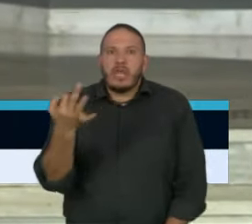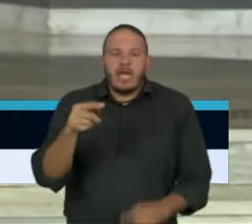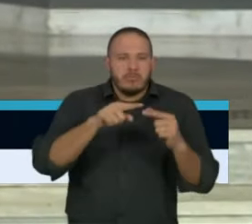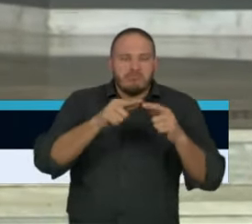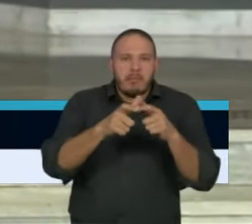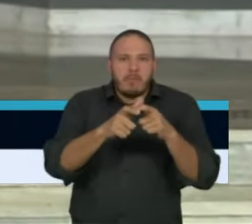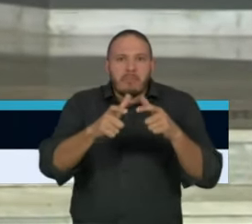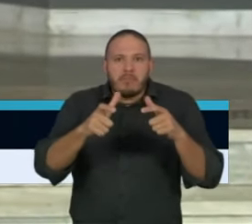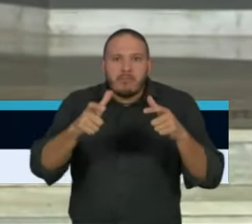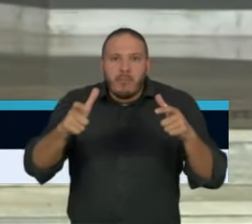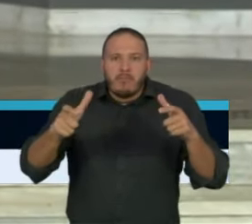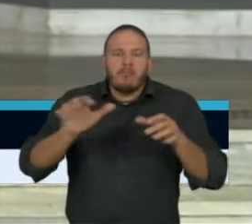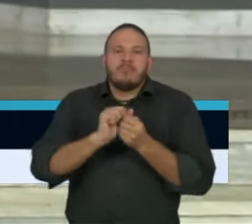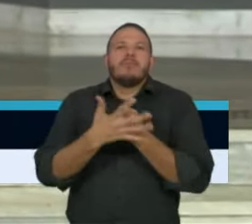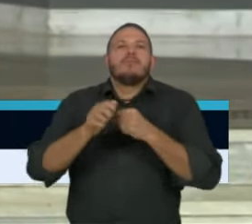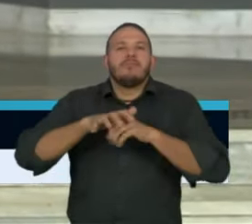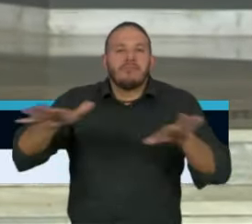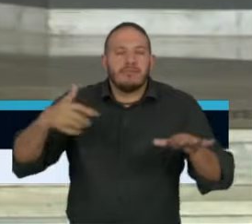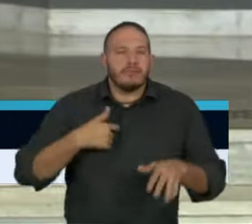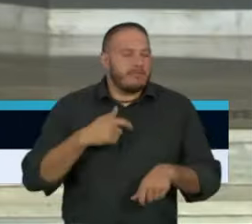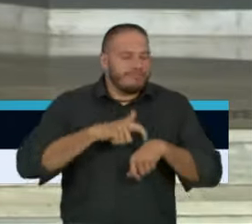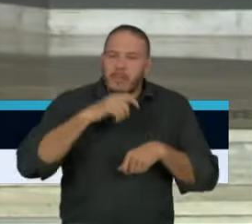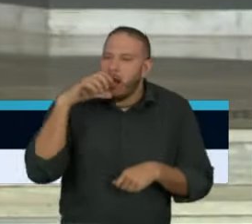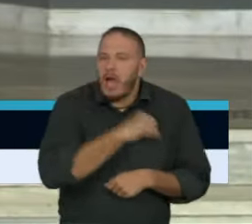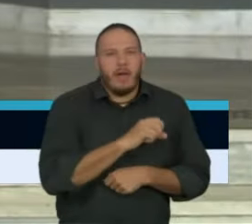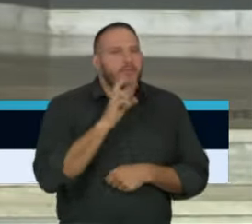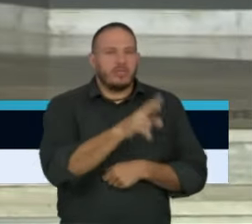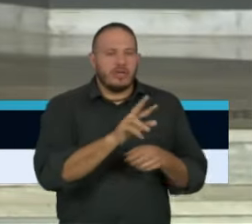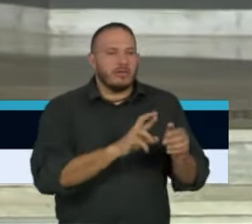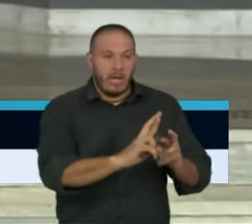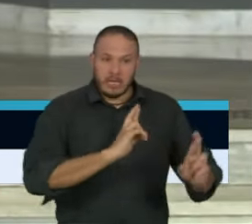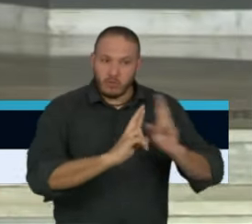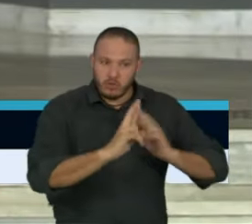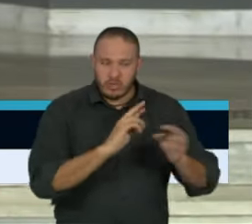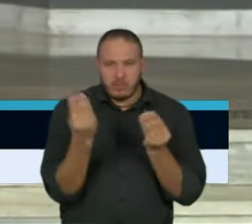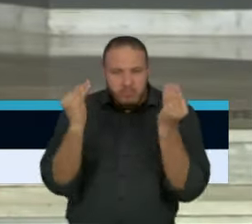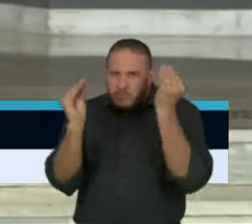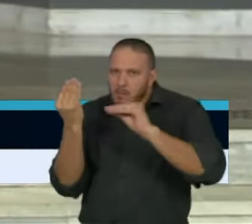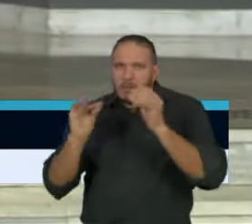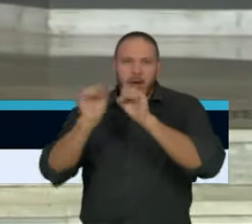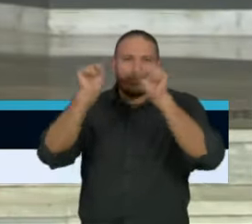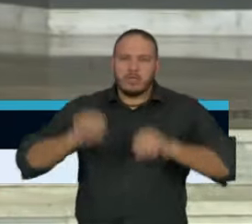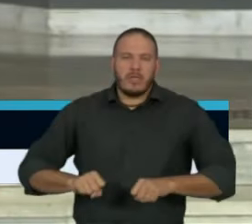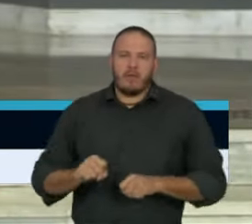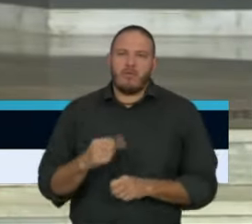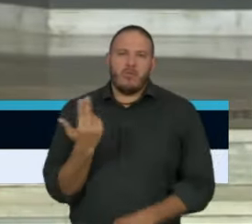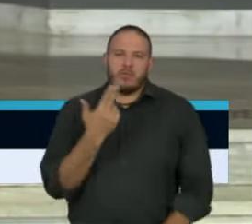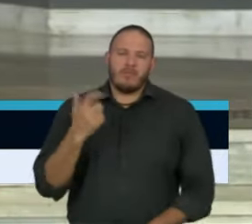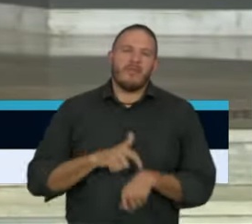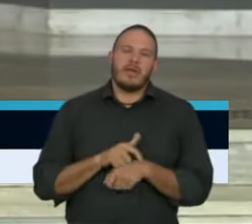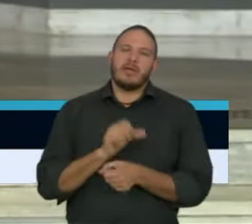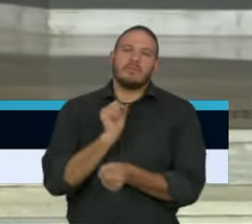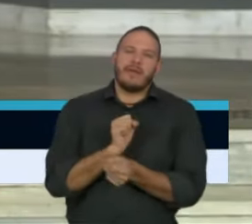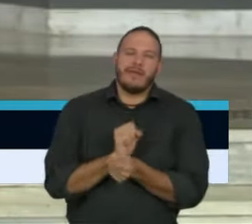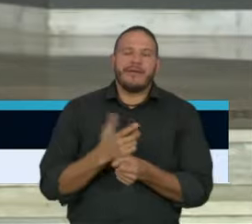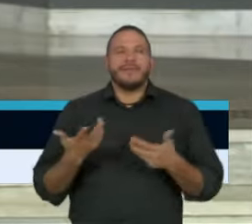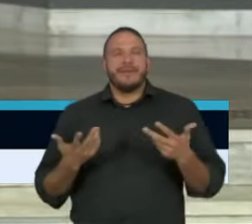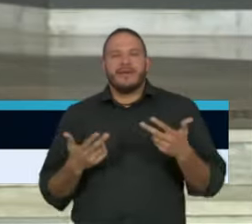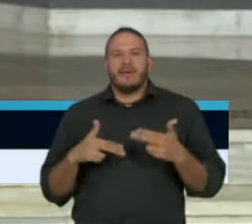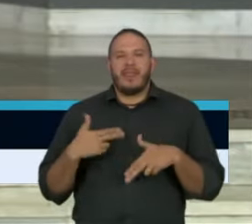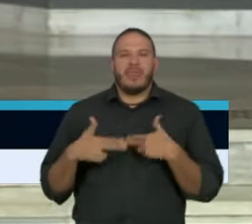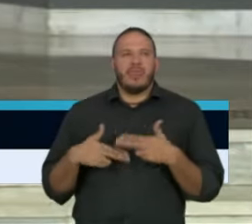é a automatização com saída direto dos resultados para o sistema. Quer dizer, não temos motivo para ficar,